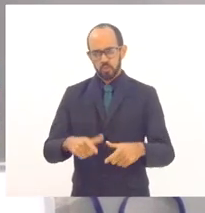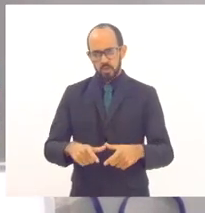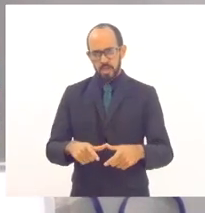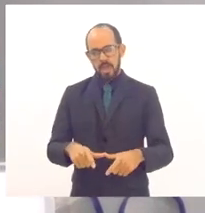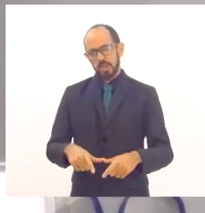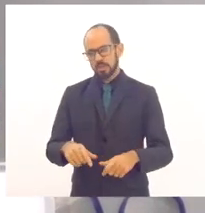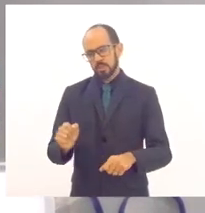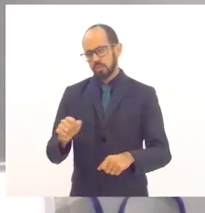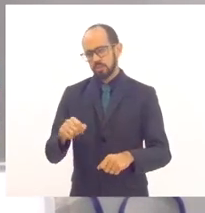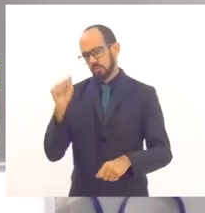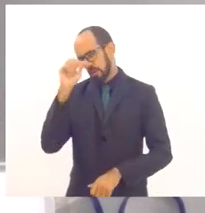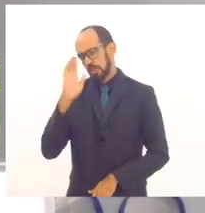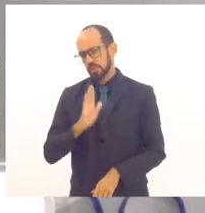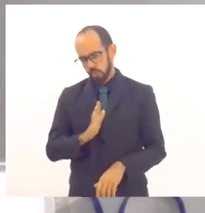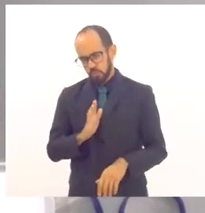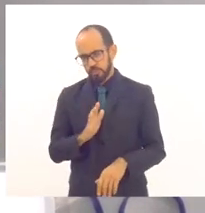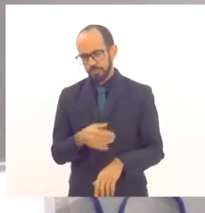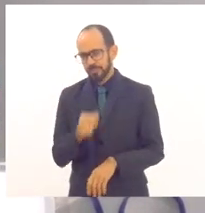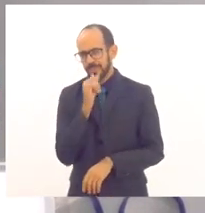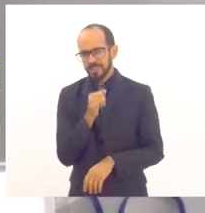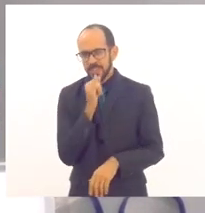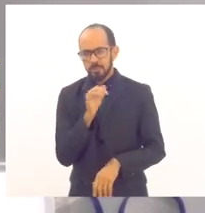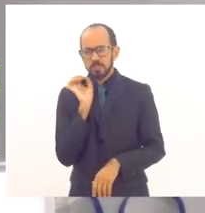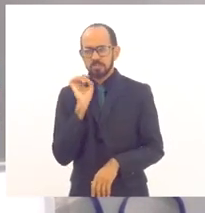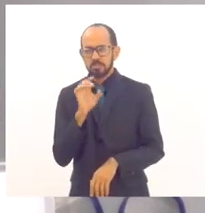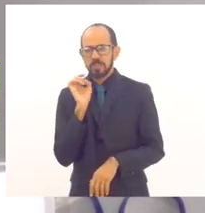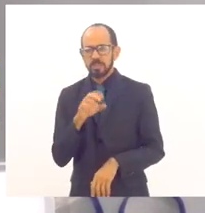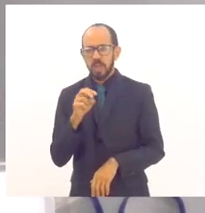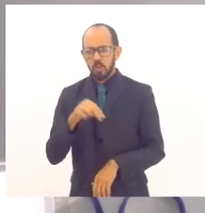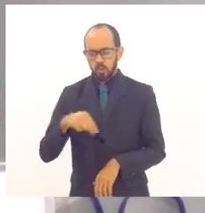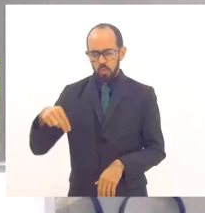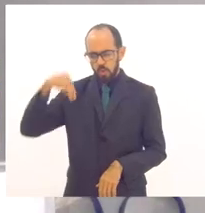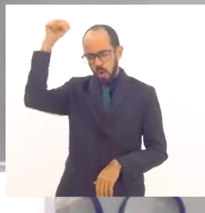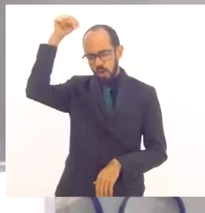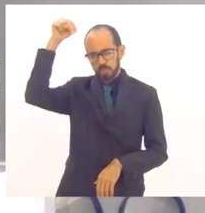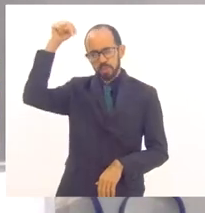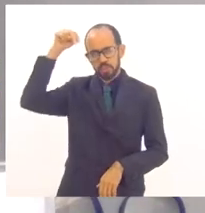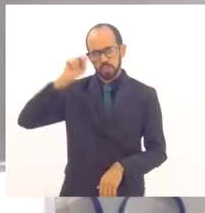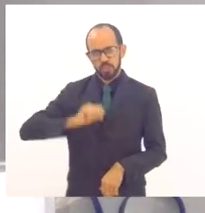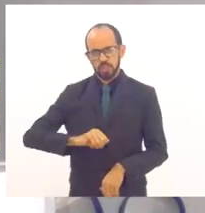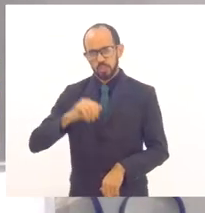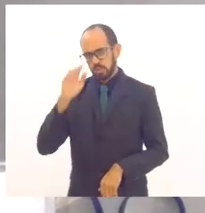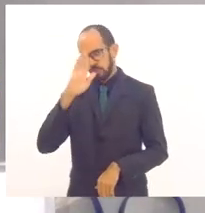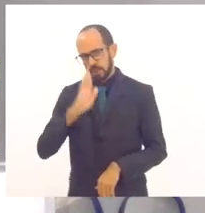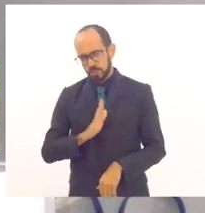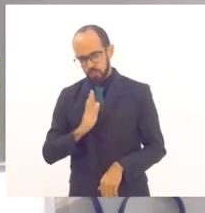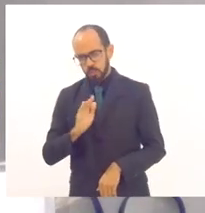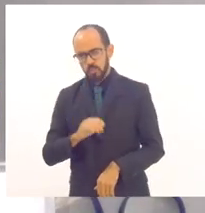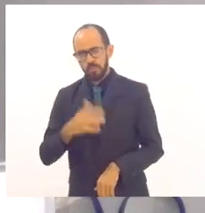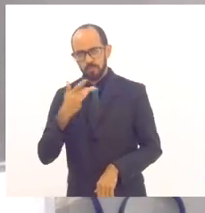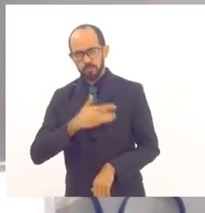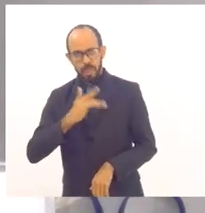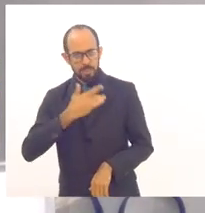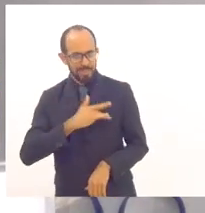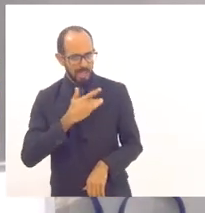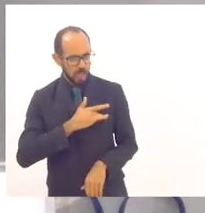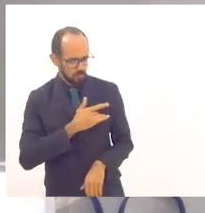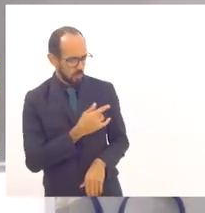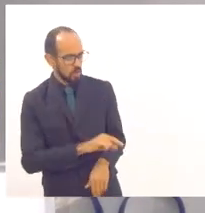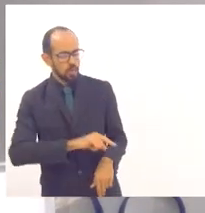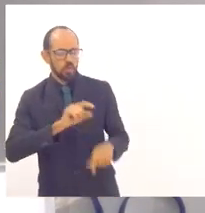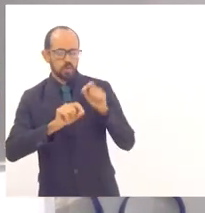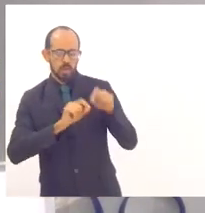país. A exemplo, especialmente, dos estados do norte do país. Então, é lamentável ver o Rio de